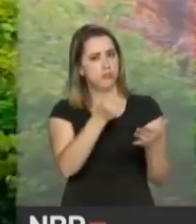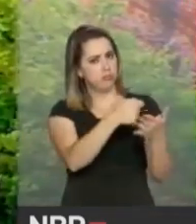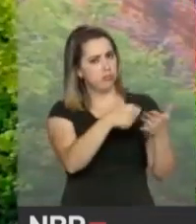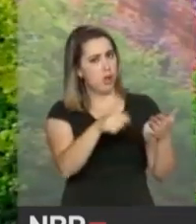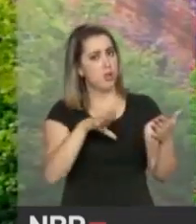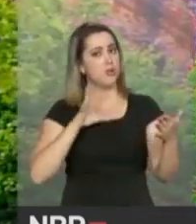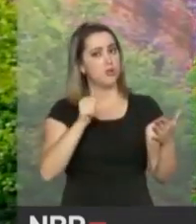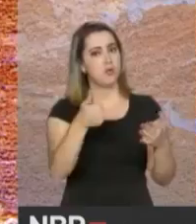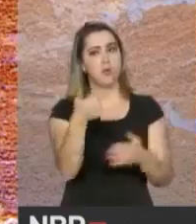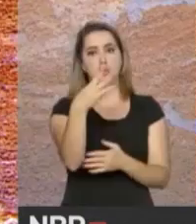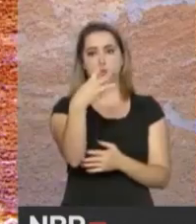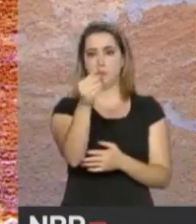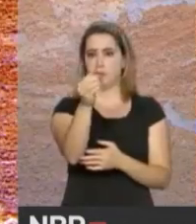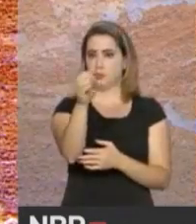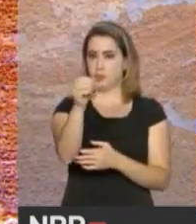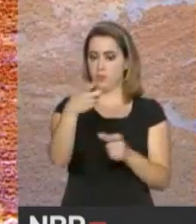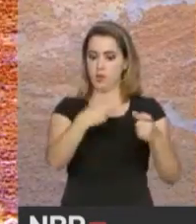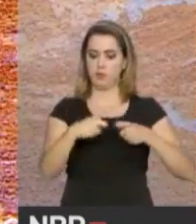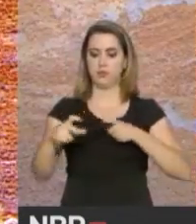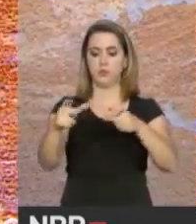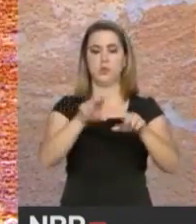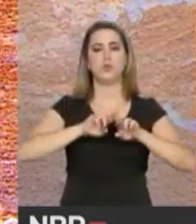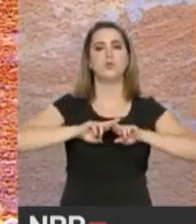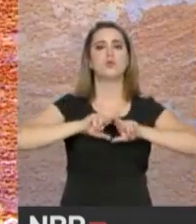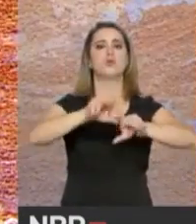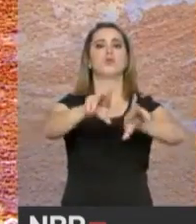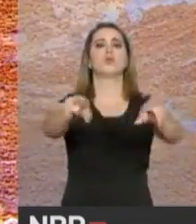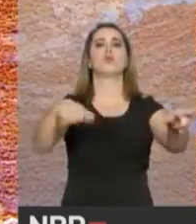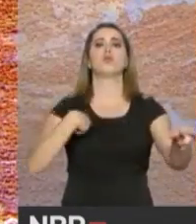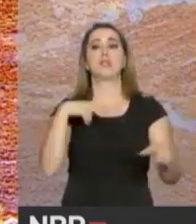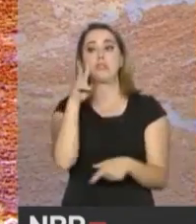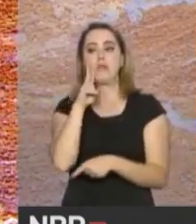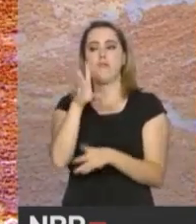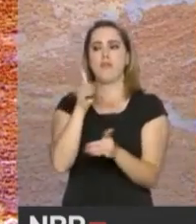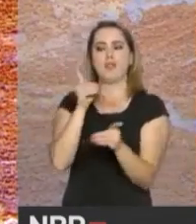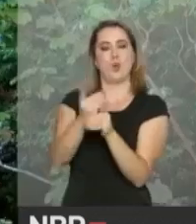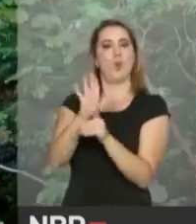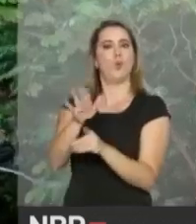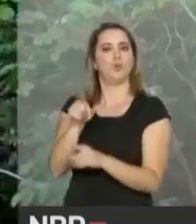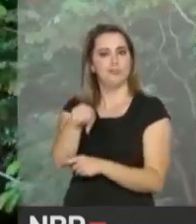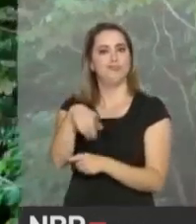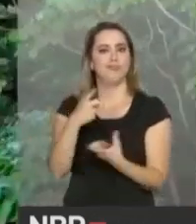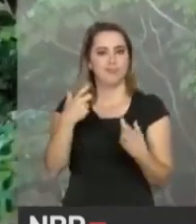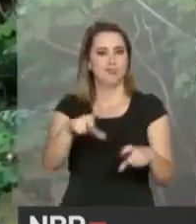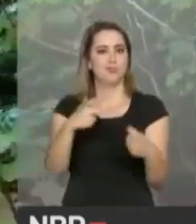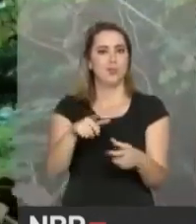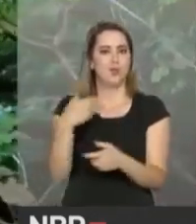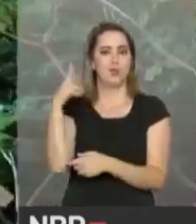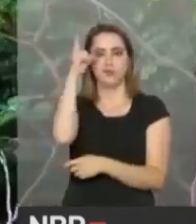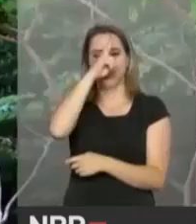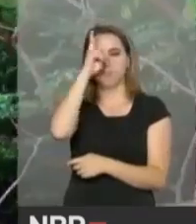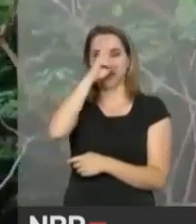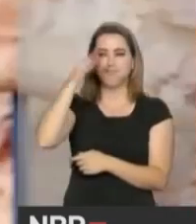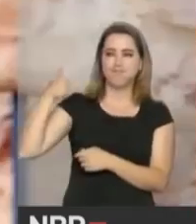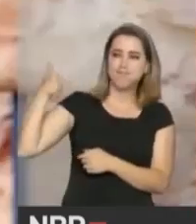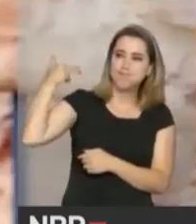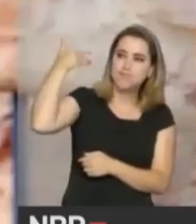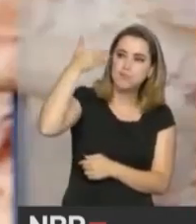de 1.300 sítios, com vários tipos de vestígios arqueológicos. Um museu a céu aberto